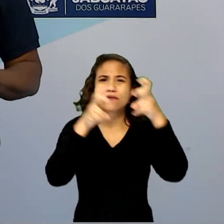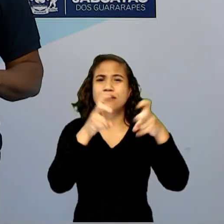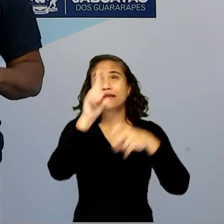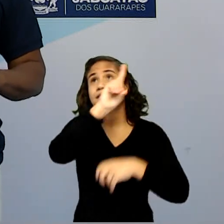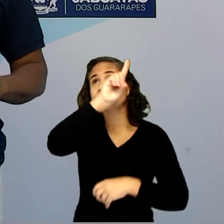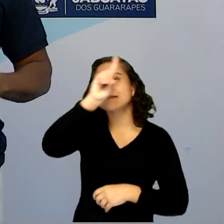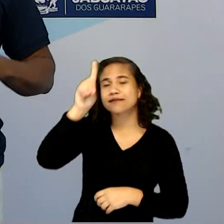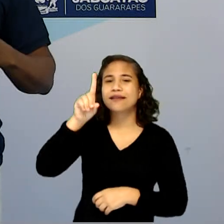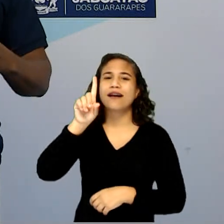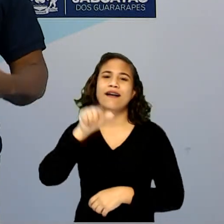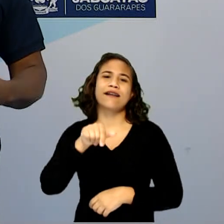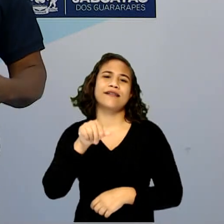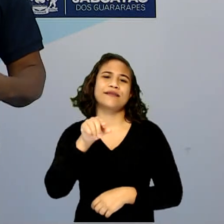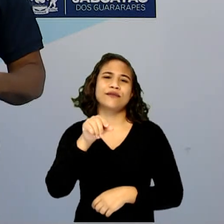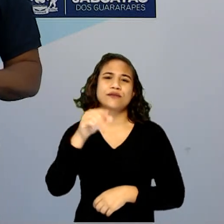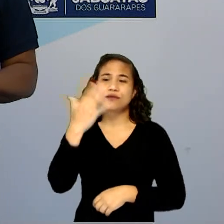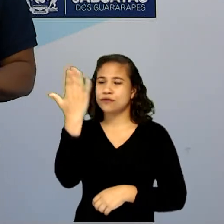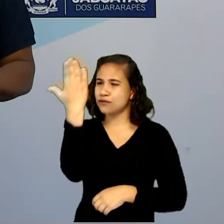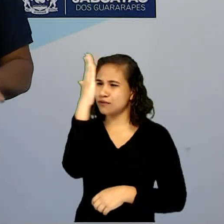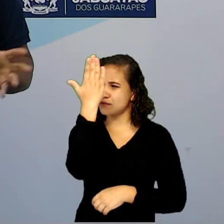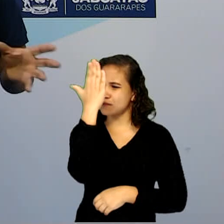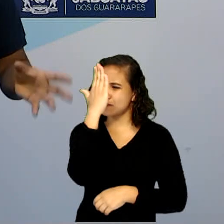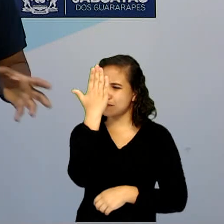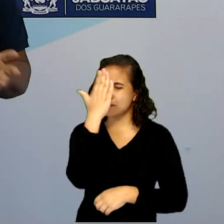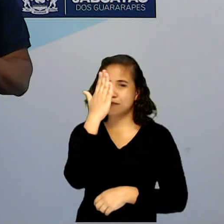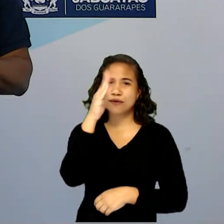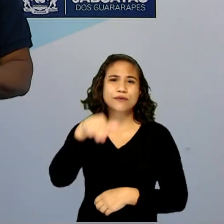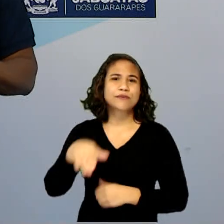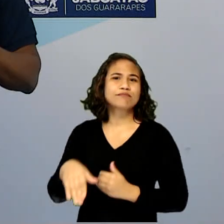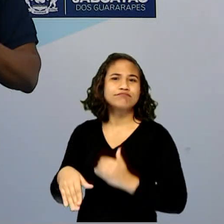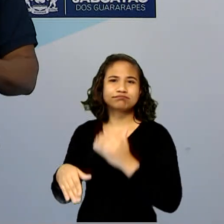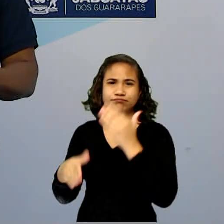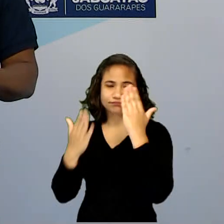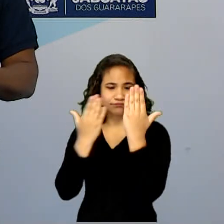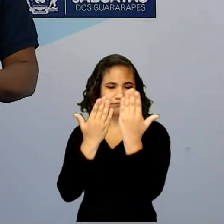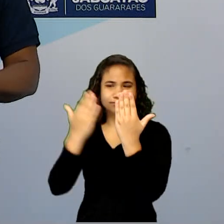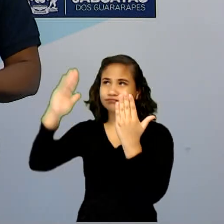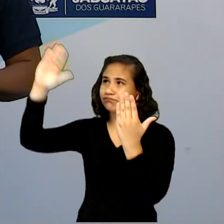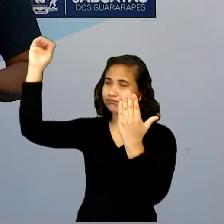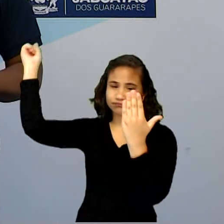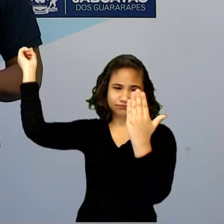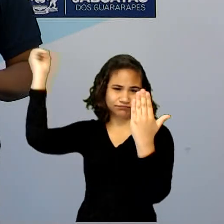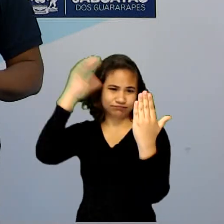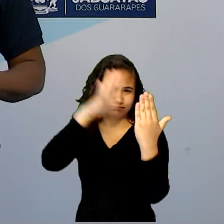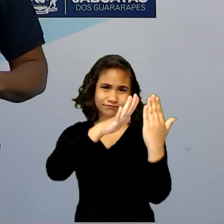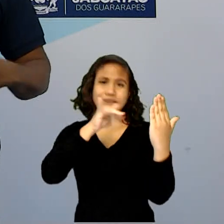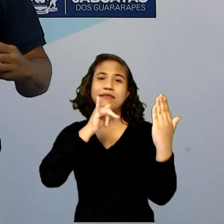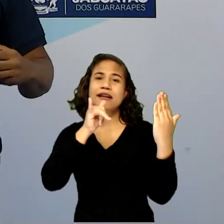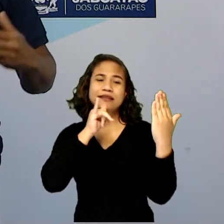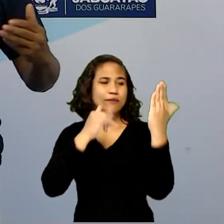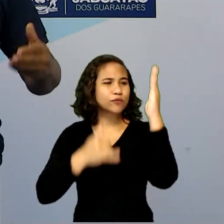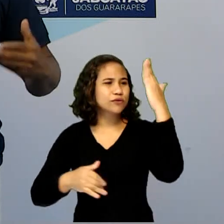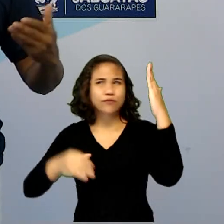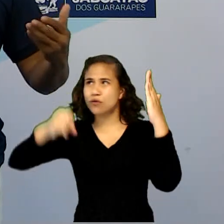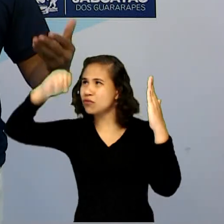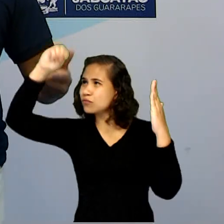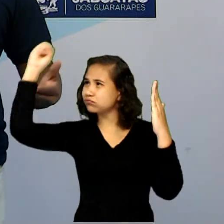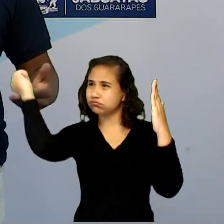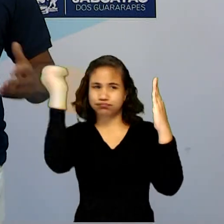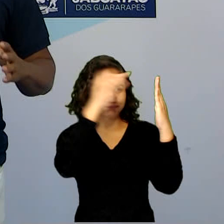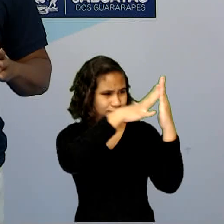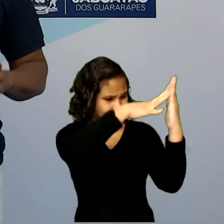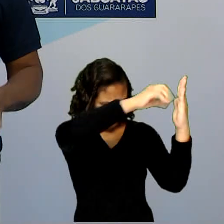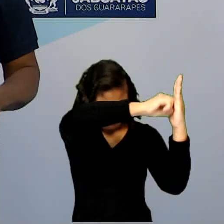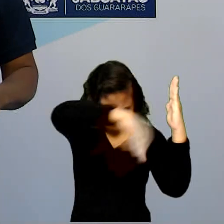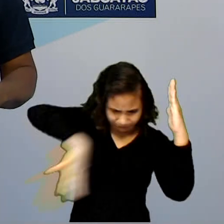é utilizar um espelho para irradiar o reflexo dele numa parede ou numa